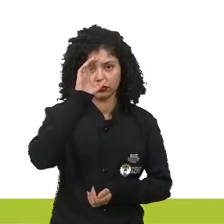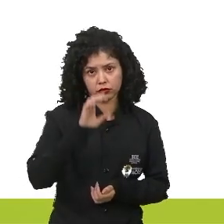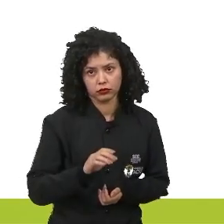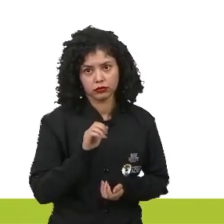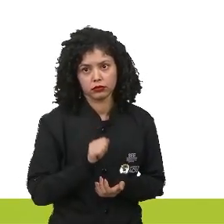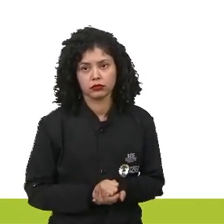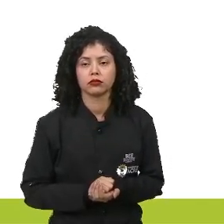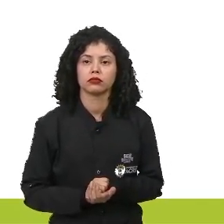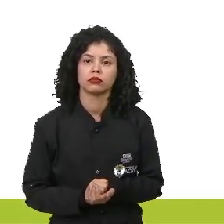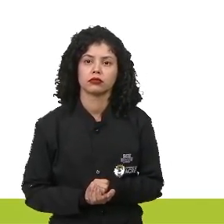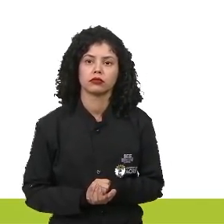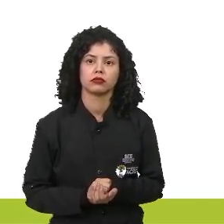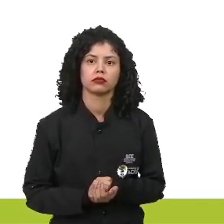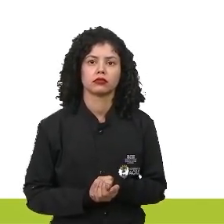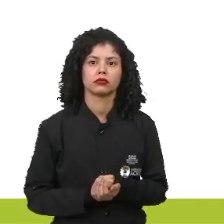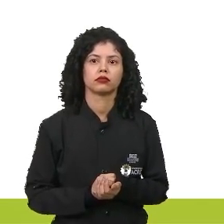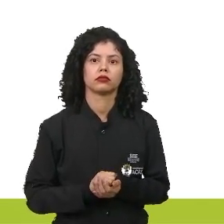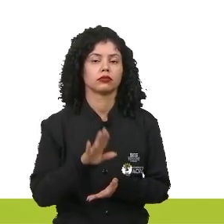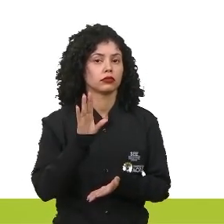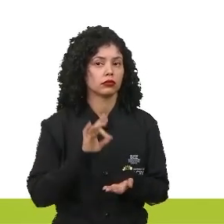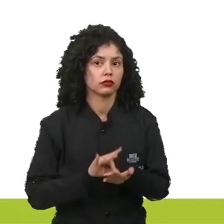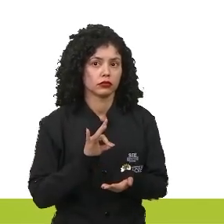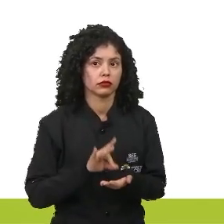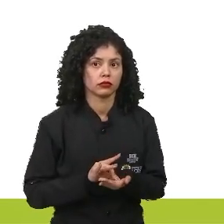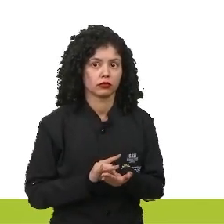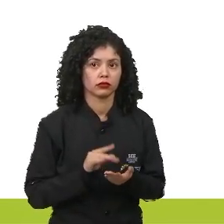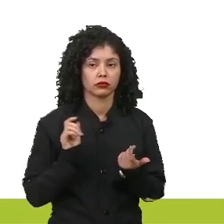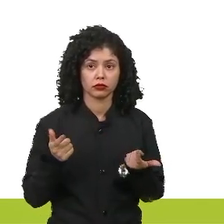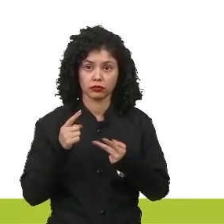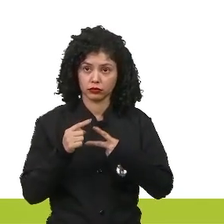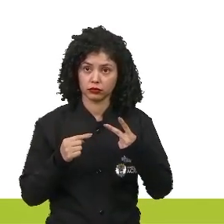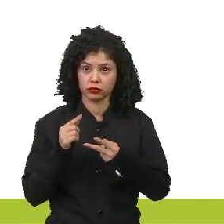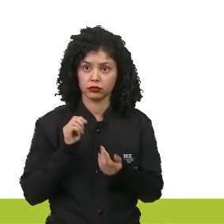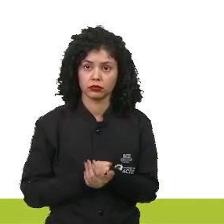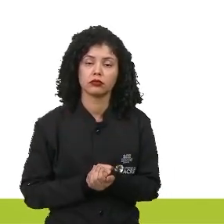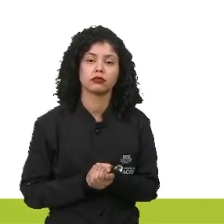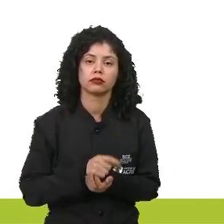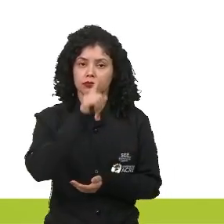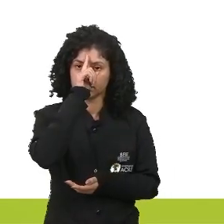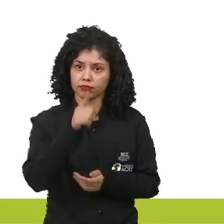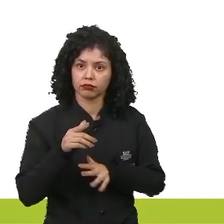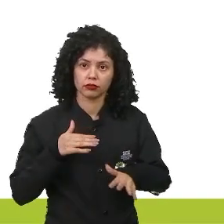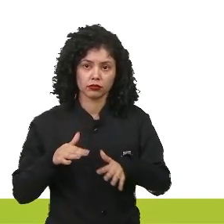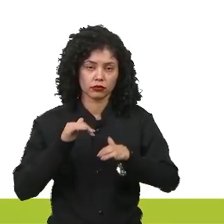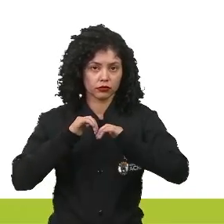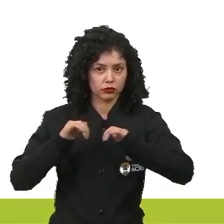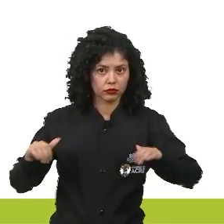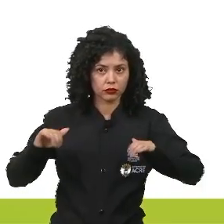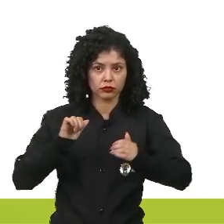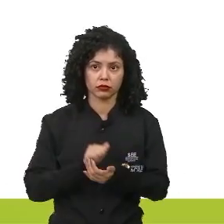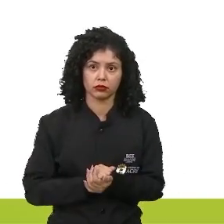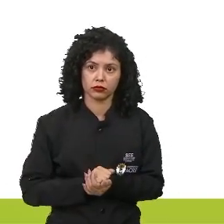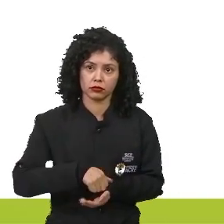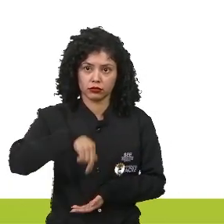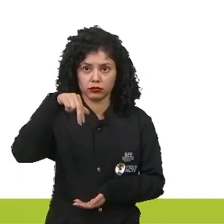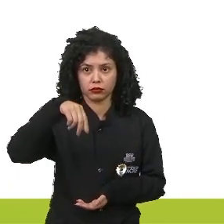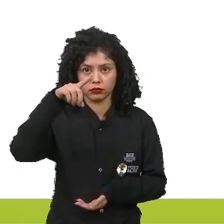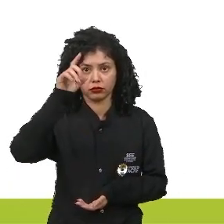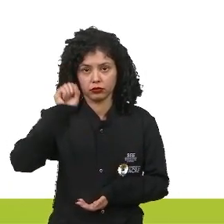uma fácil identificação, ou ao fato de Frei Caneca e Bento Gonçalves terem sido liderados movimentos separatistas no